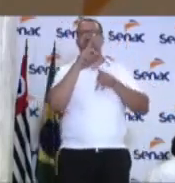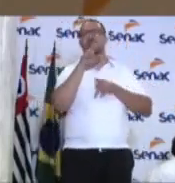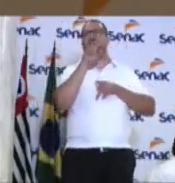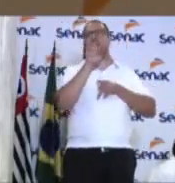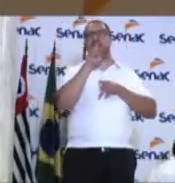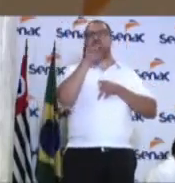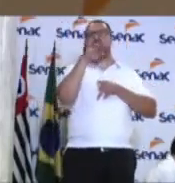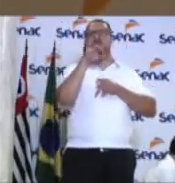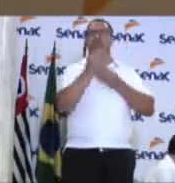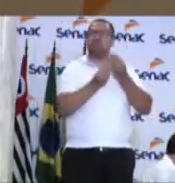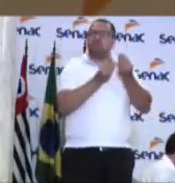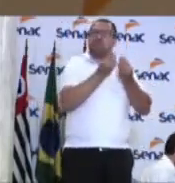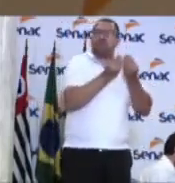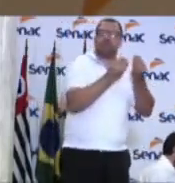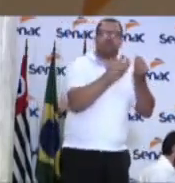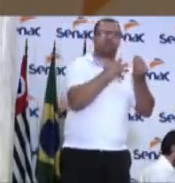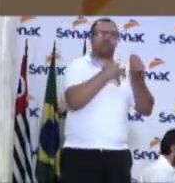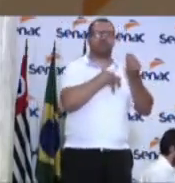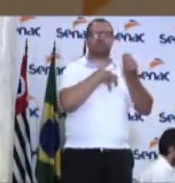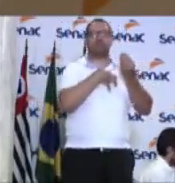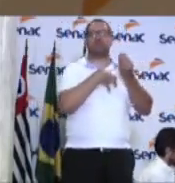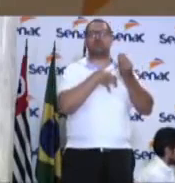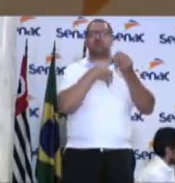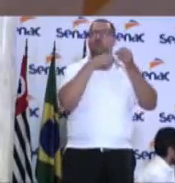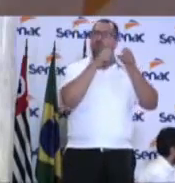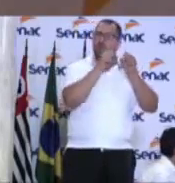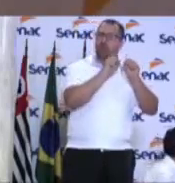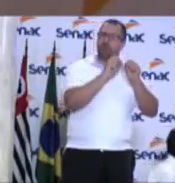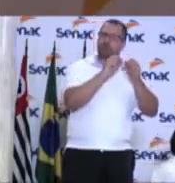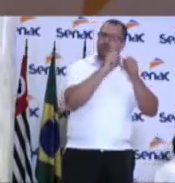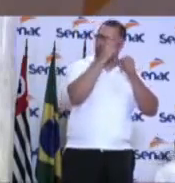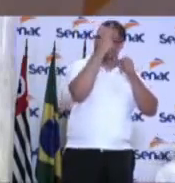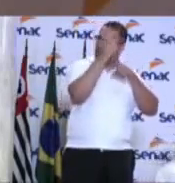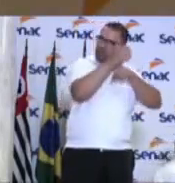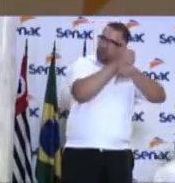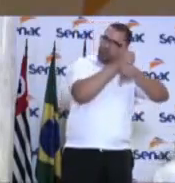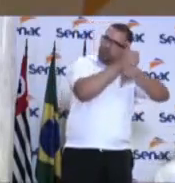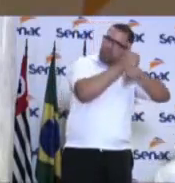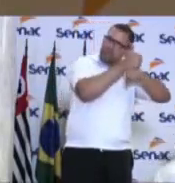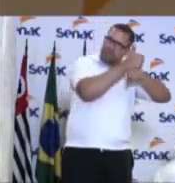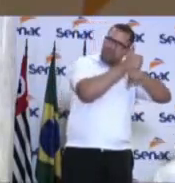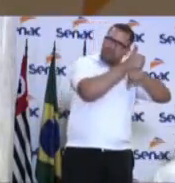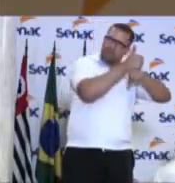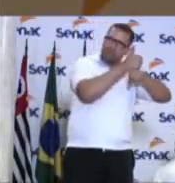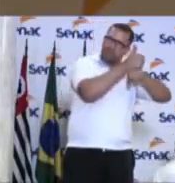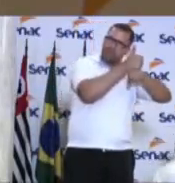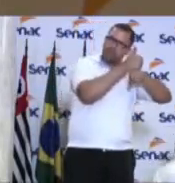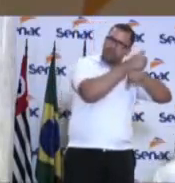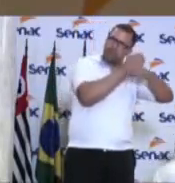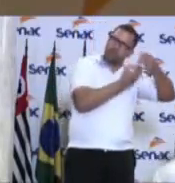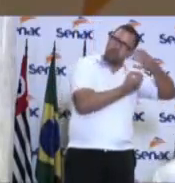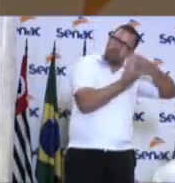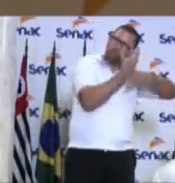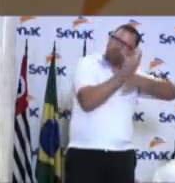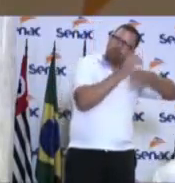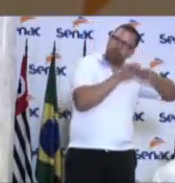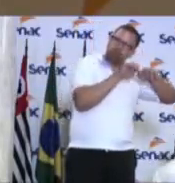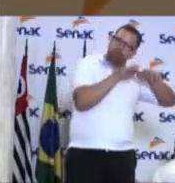também, como colocar... Porque a gente falou, ah, beleza, a gente pode criar um cara que é um especialista em dados, um hacker,